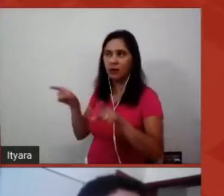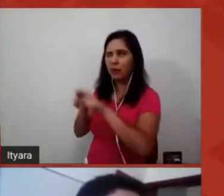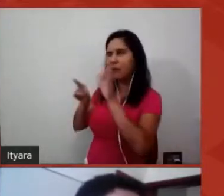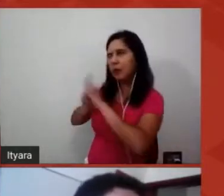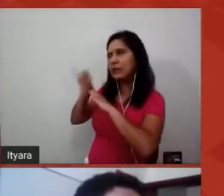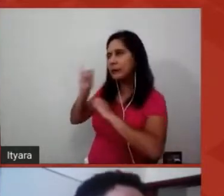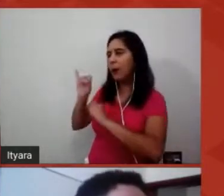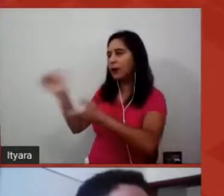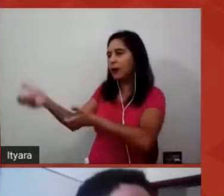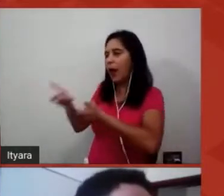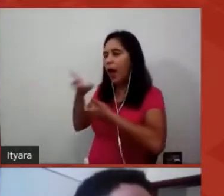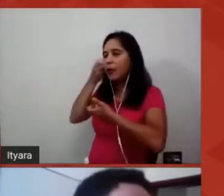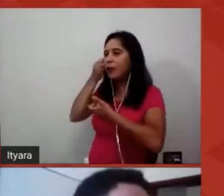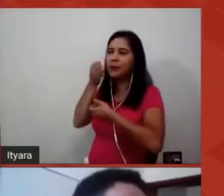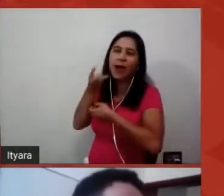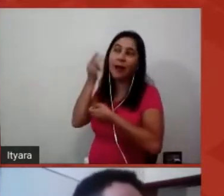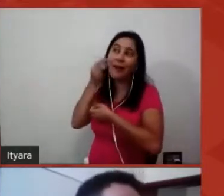gato.